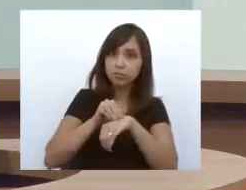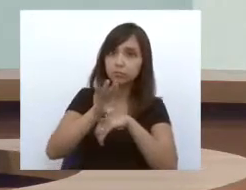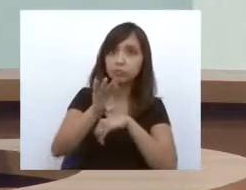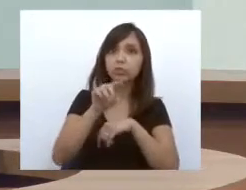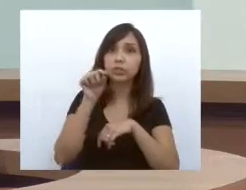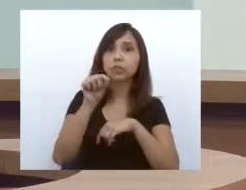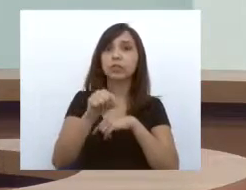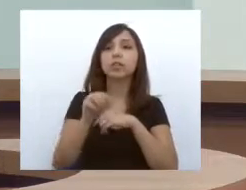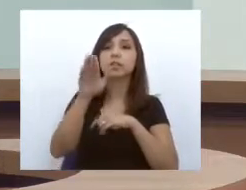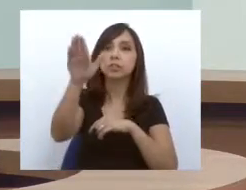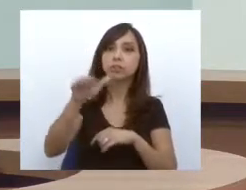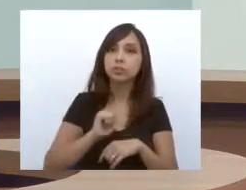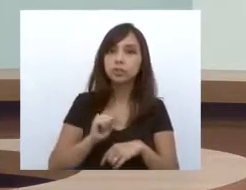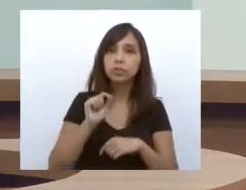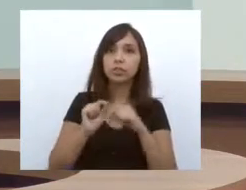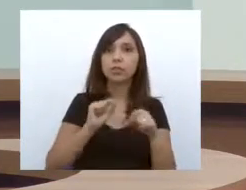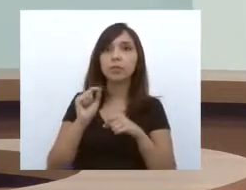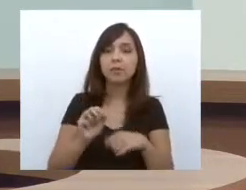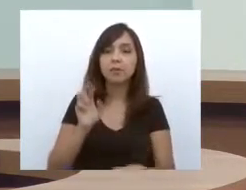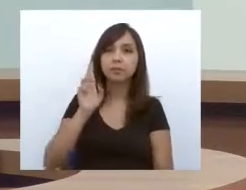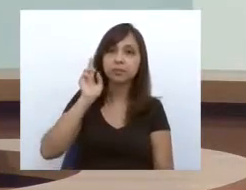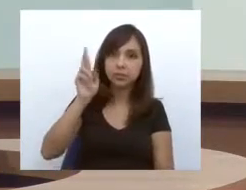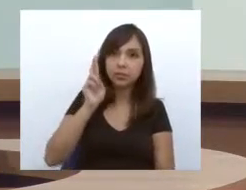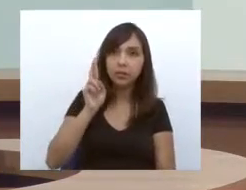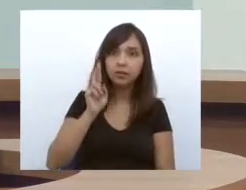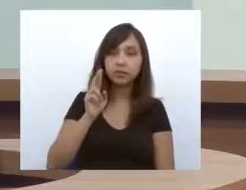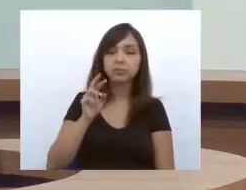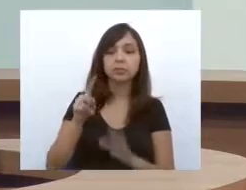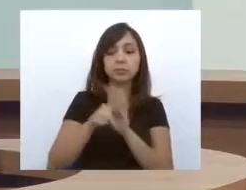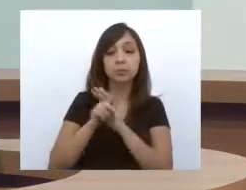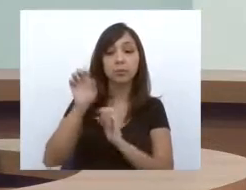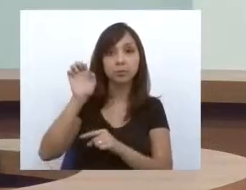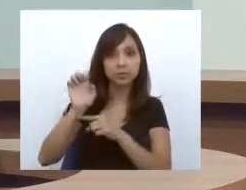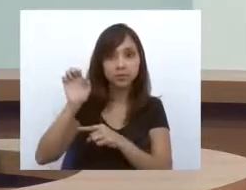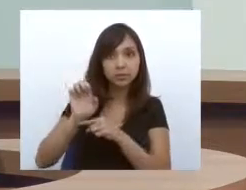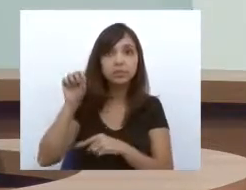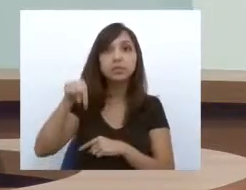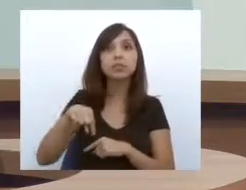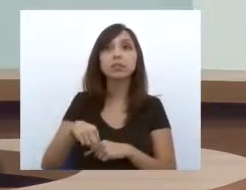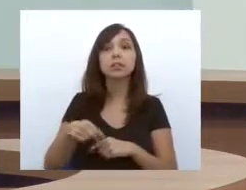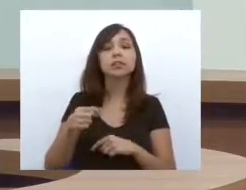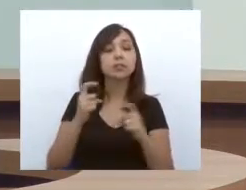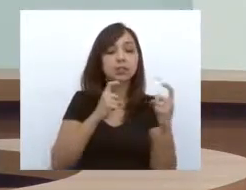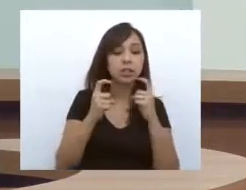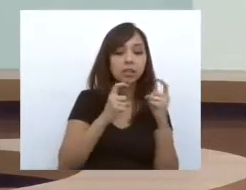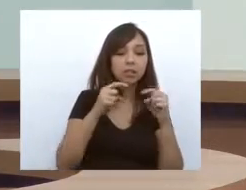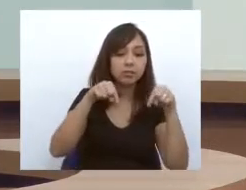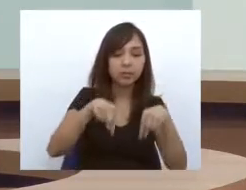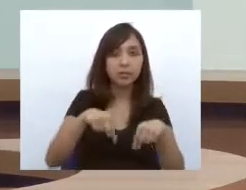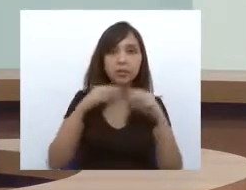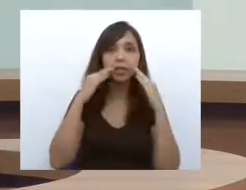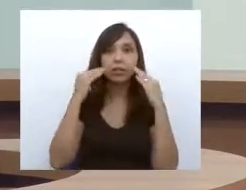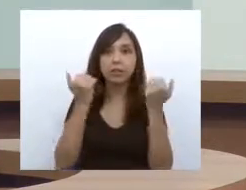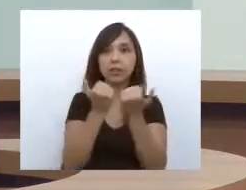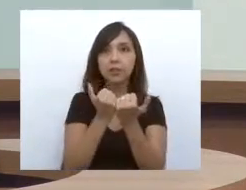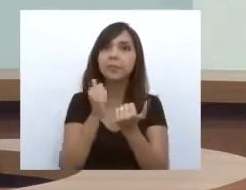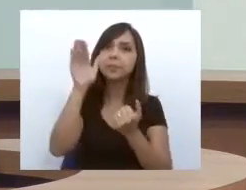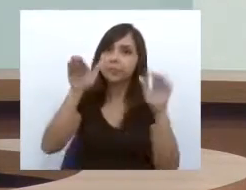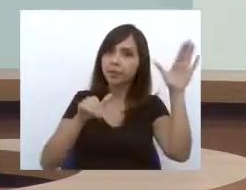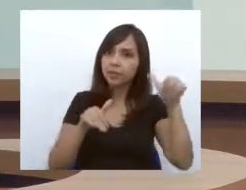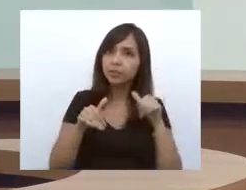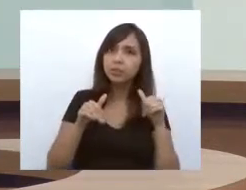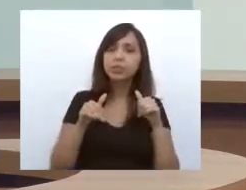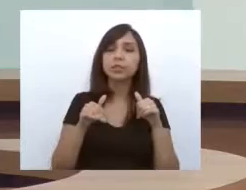que ele chame, né, as dirigentes do Estado... para uma reunião aqui na Câmara Municipal, que chame também